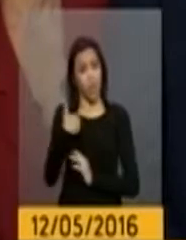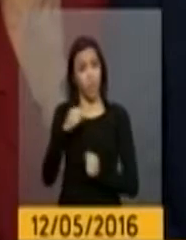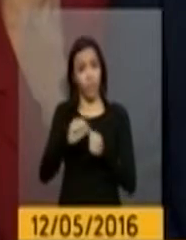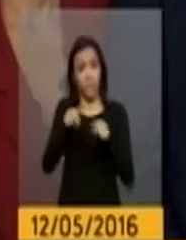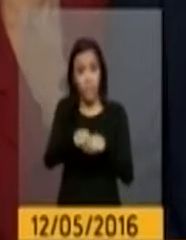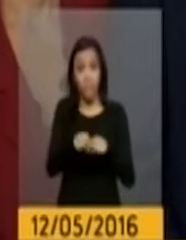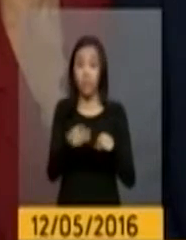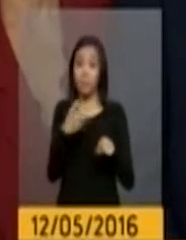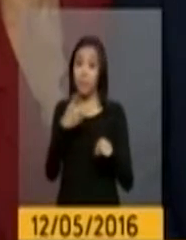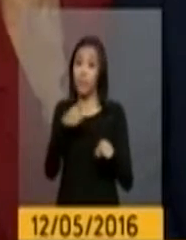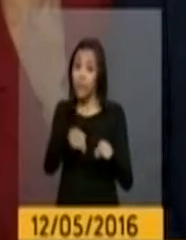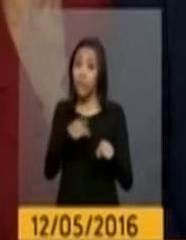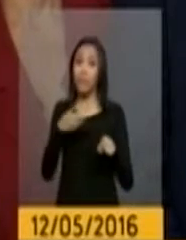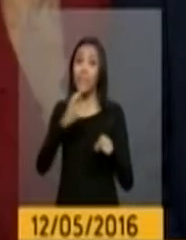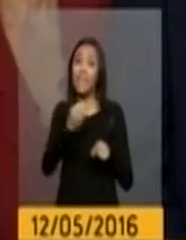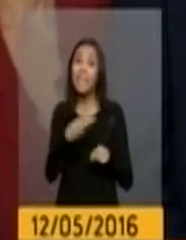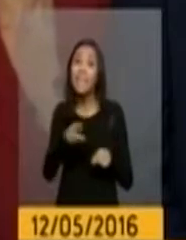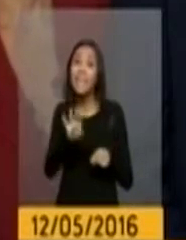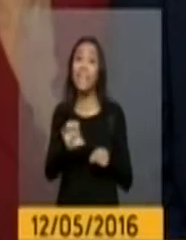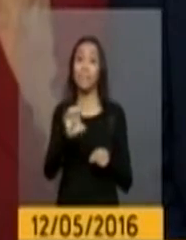a lei orçamentária.